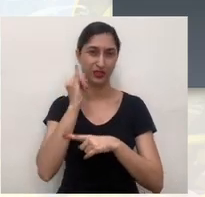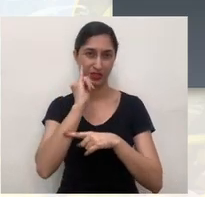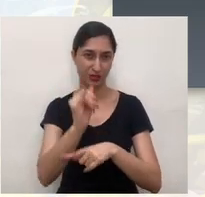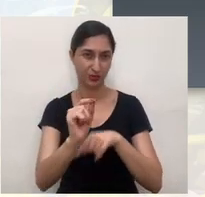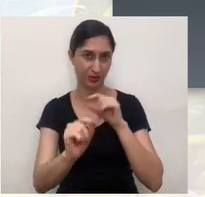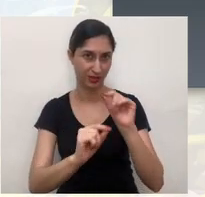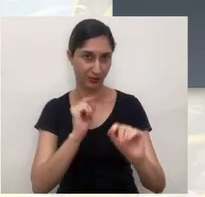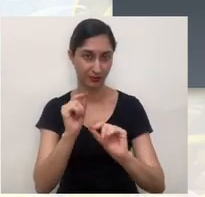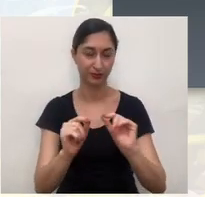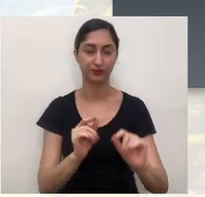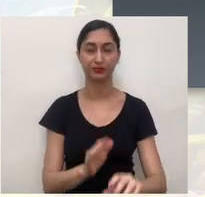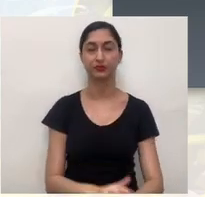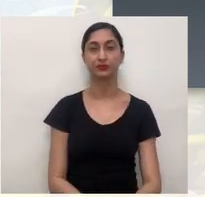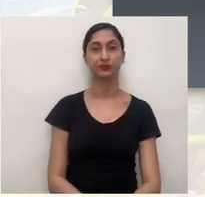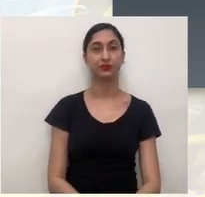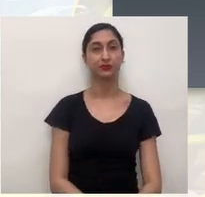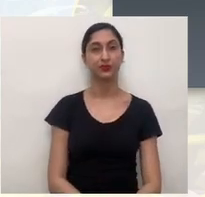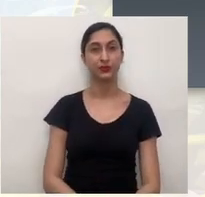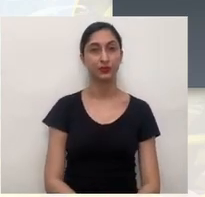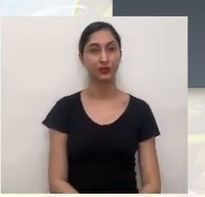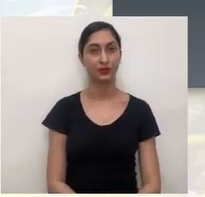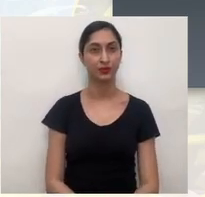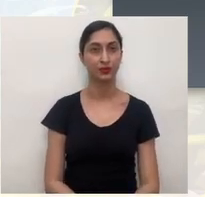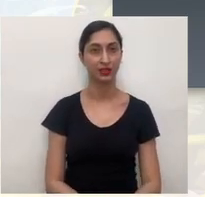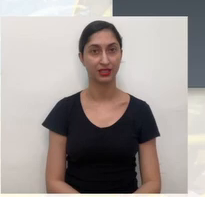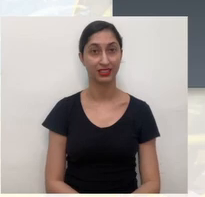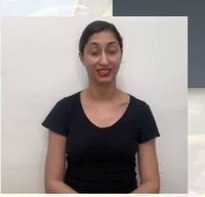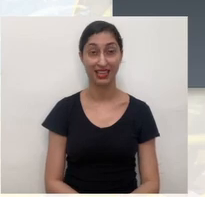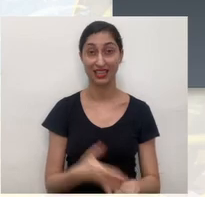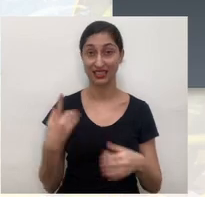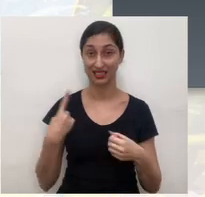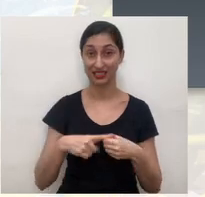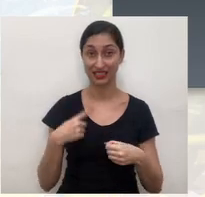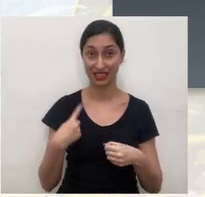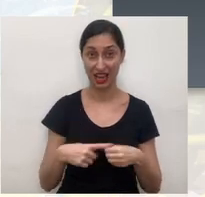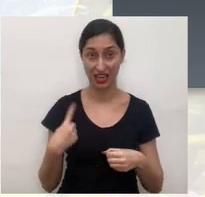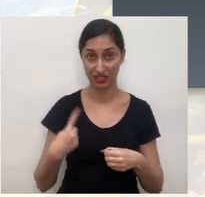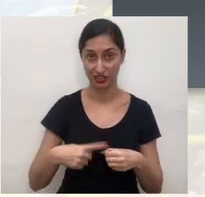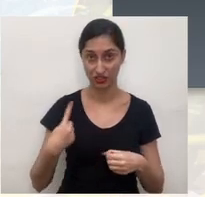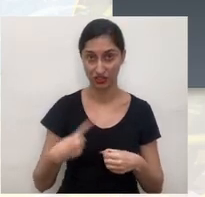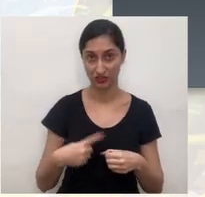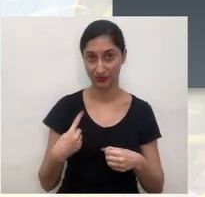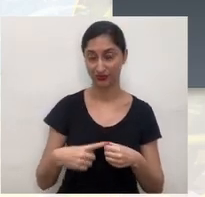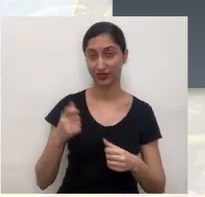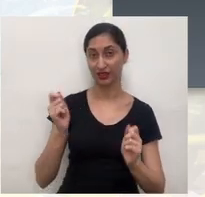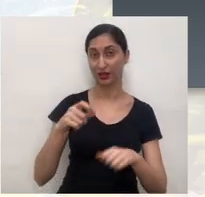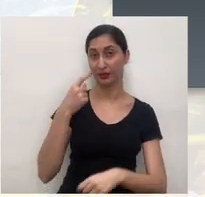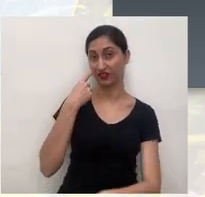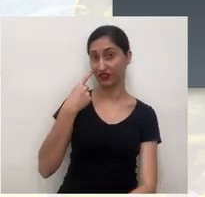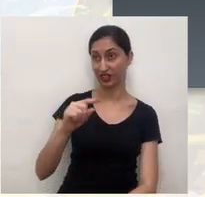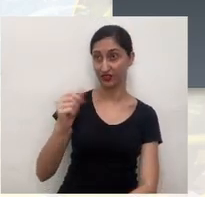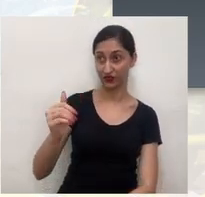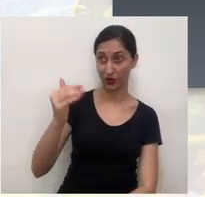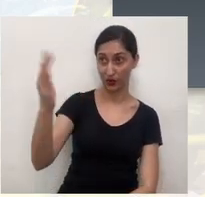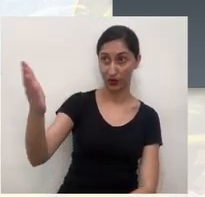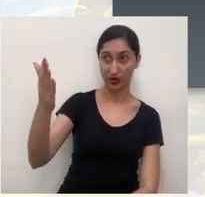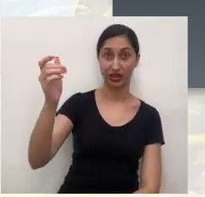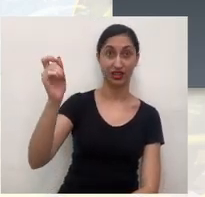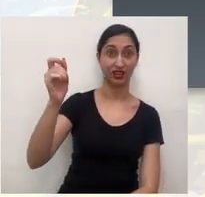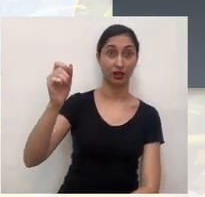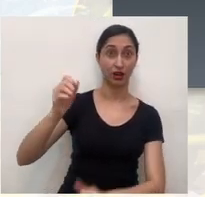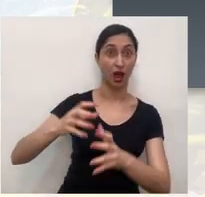que como a cidade, pelo lado de fora, cresceu de uma